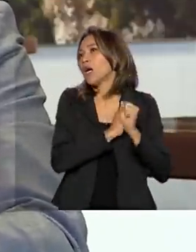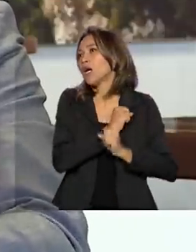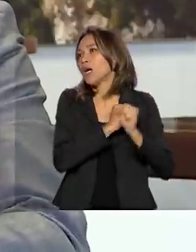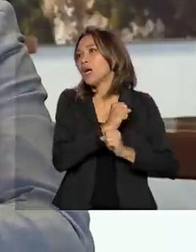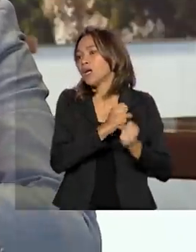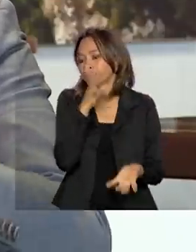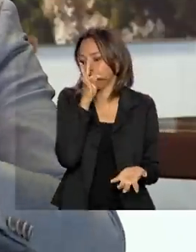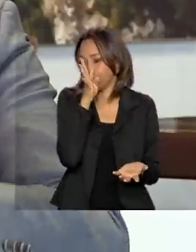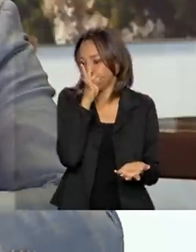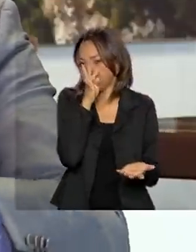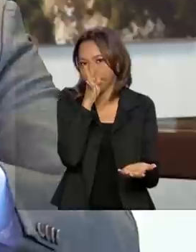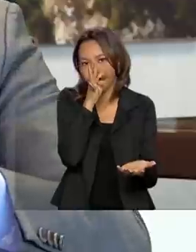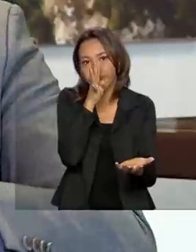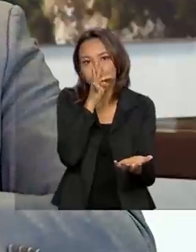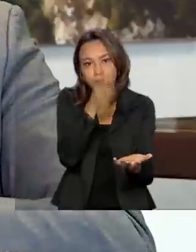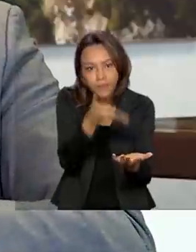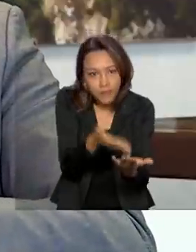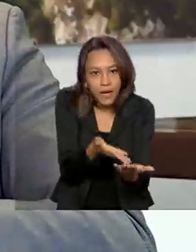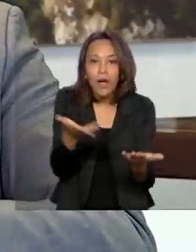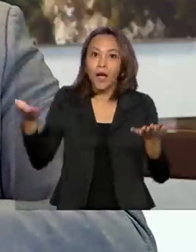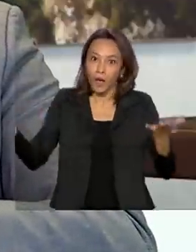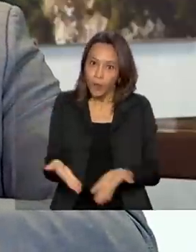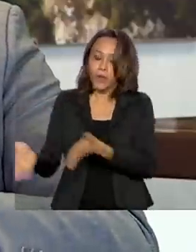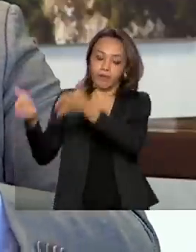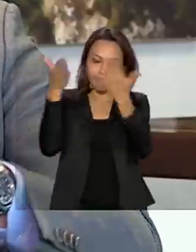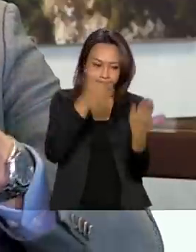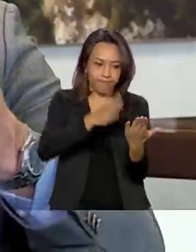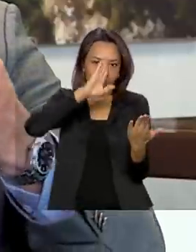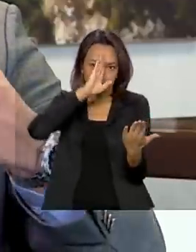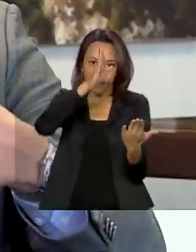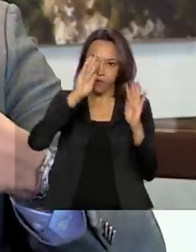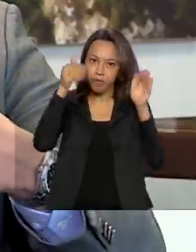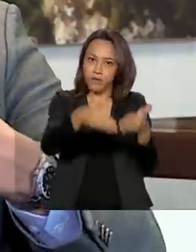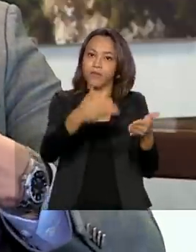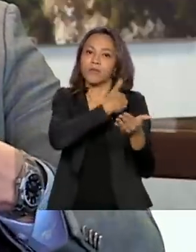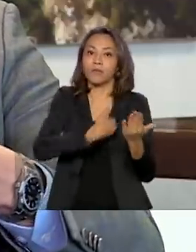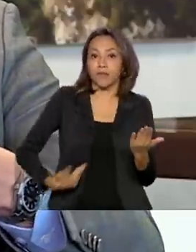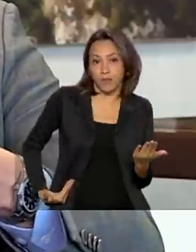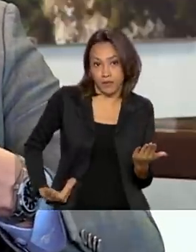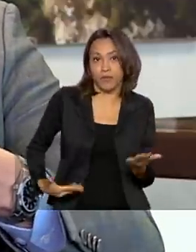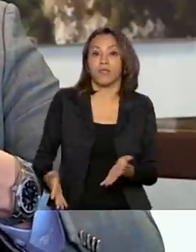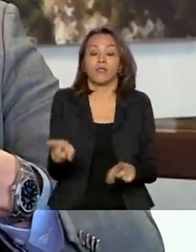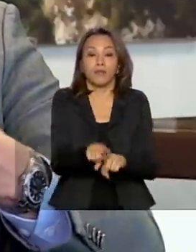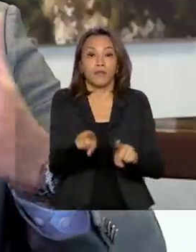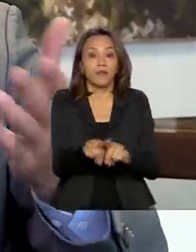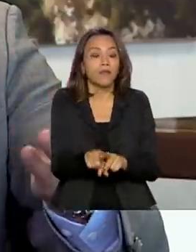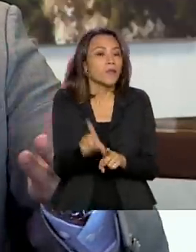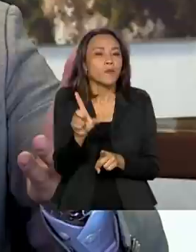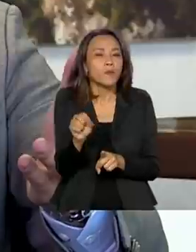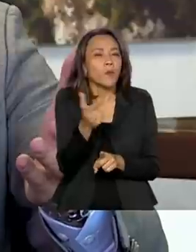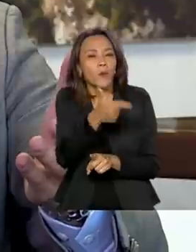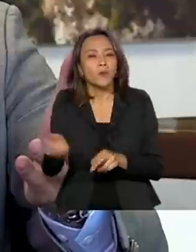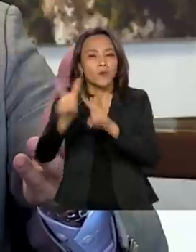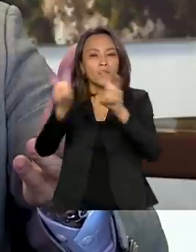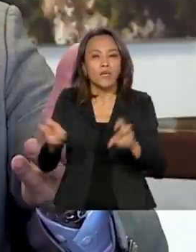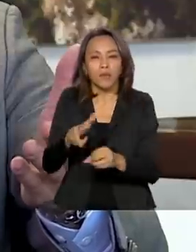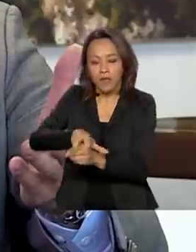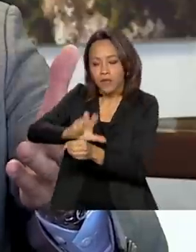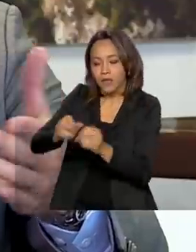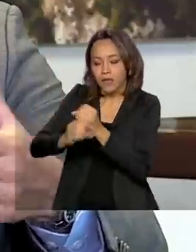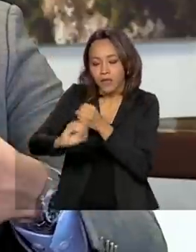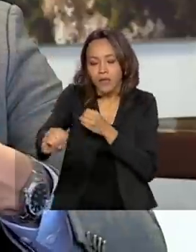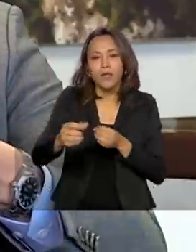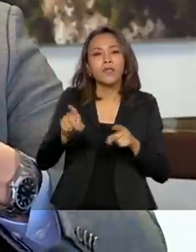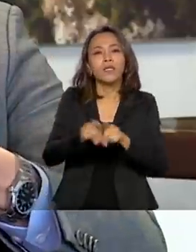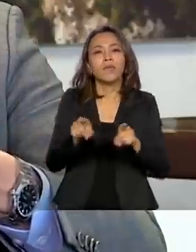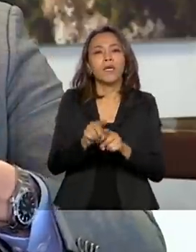talvez décadas, foi colocada como prioridade do governo. Também, e aí a questão do saneamento e dos resíduos sólidos, do